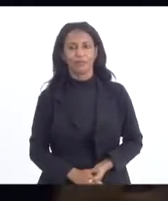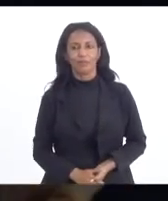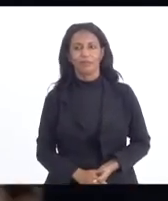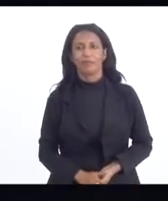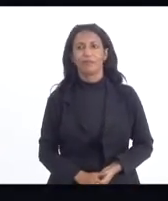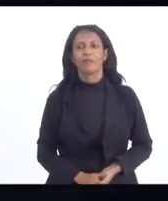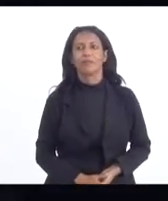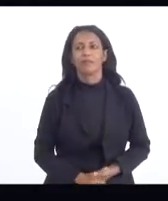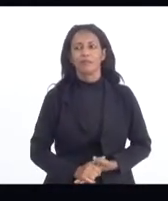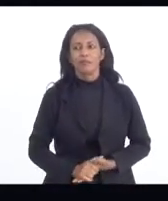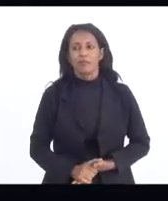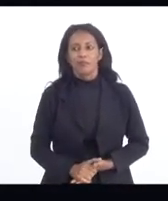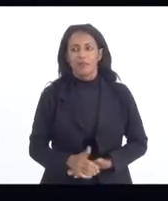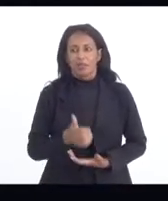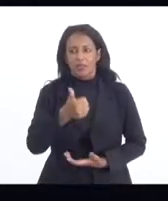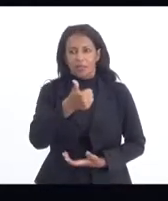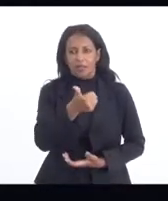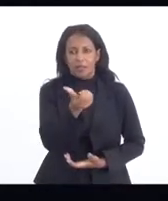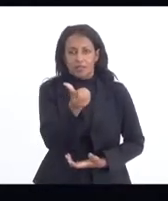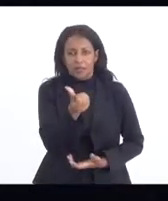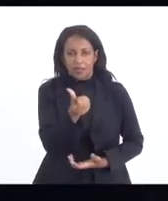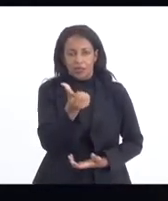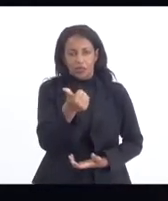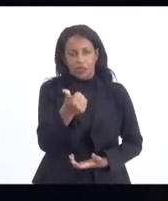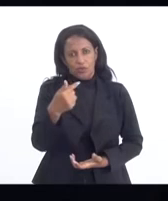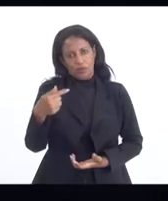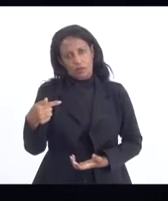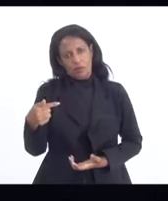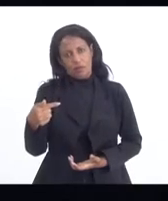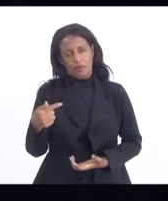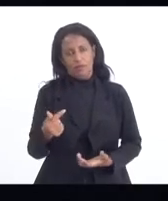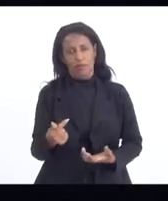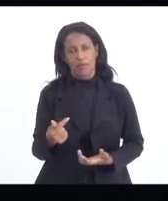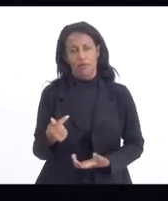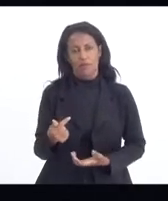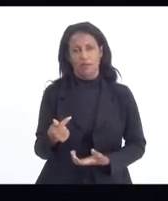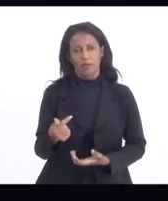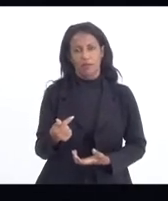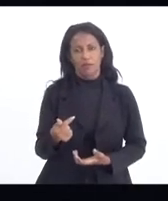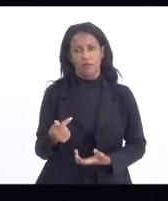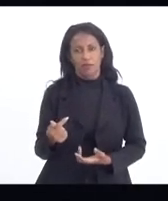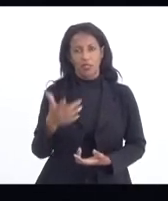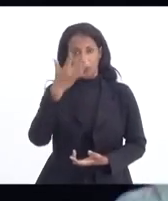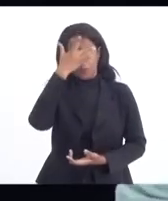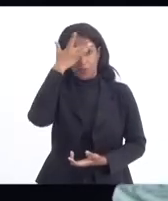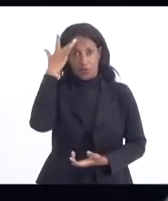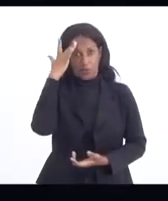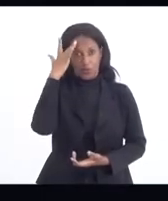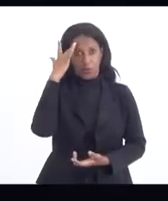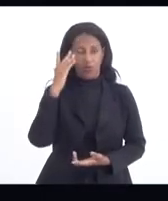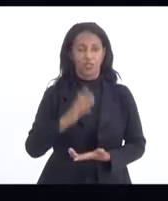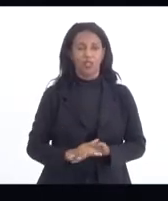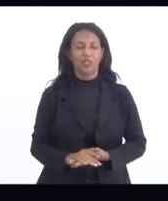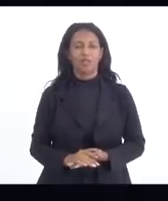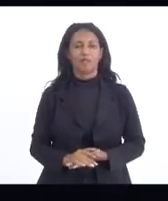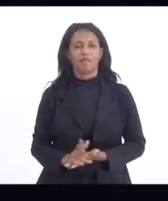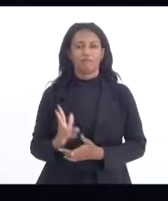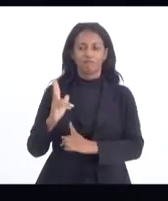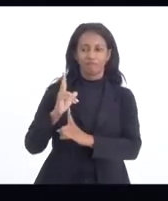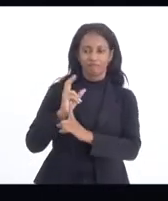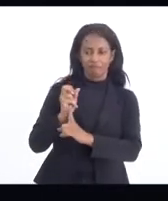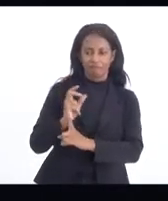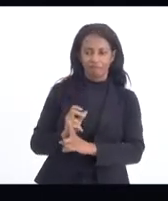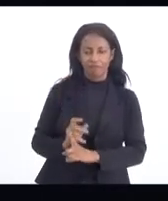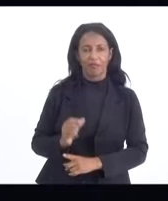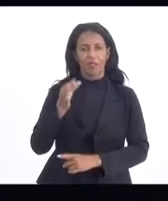são 16 ou 17 finalistas dos cafés